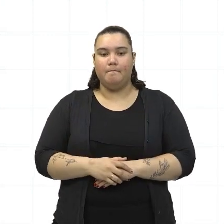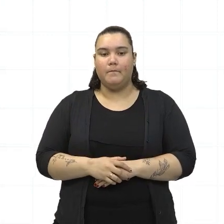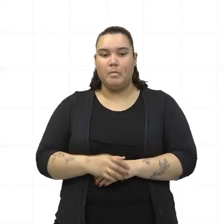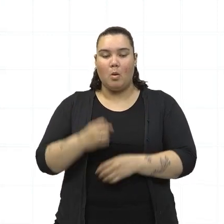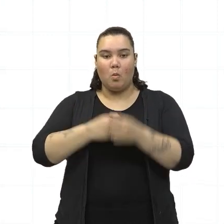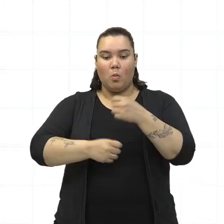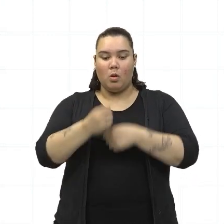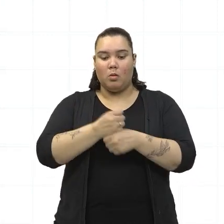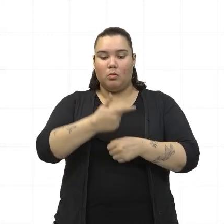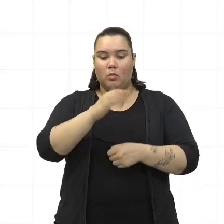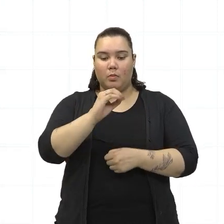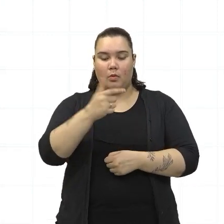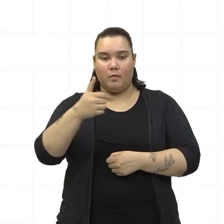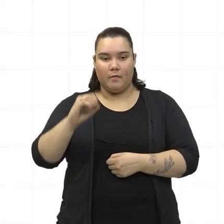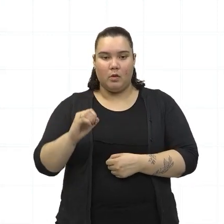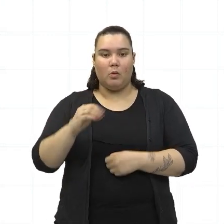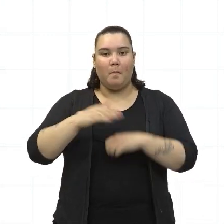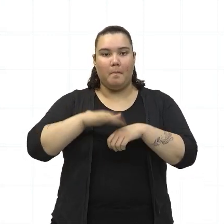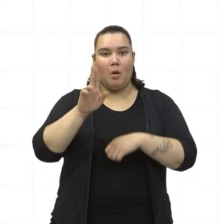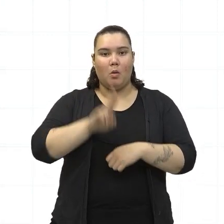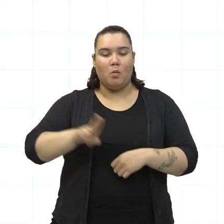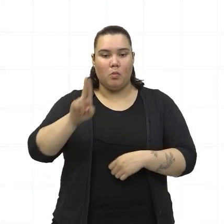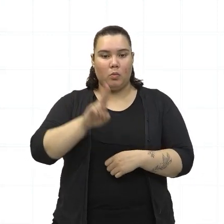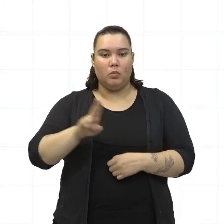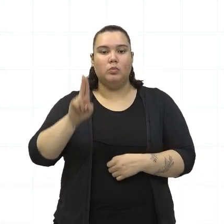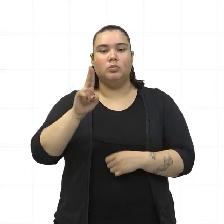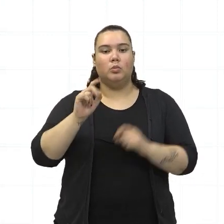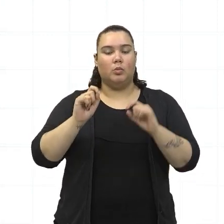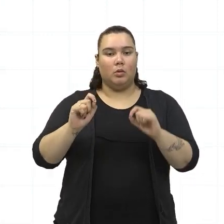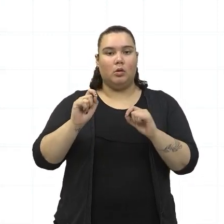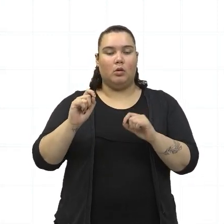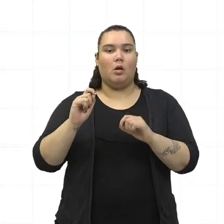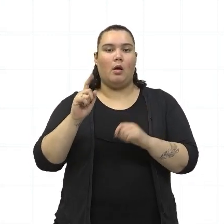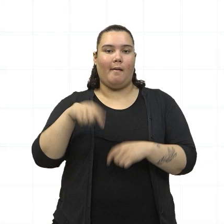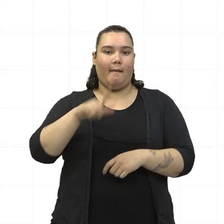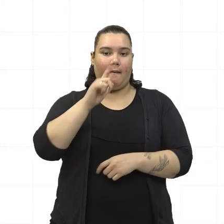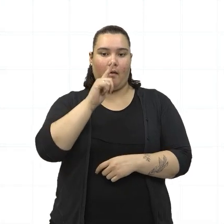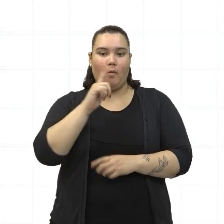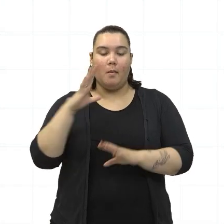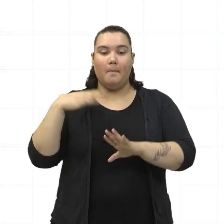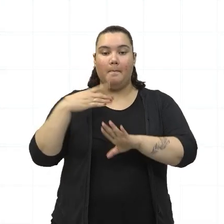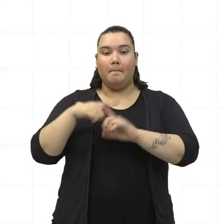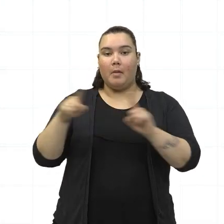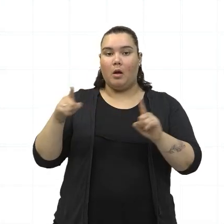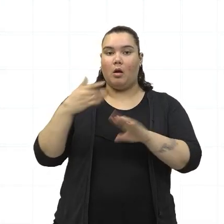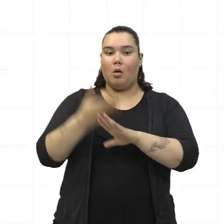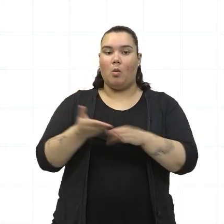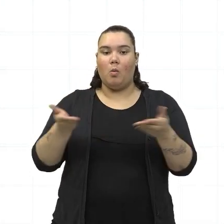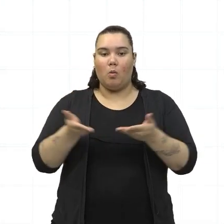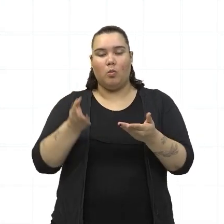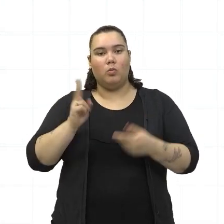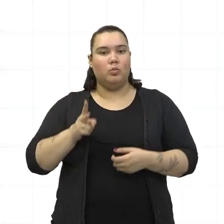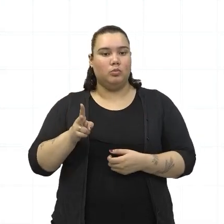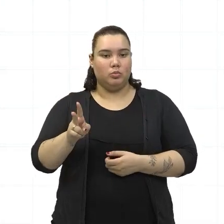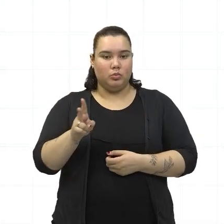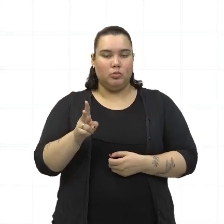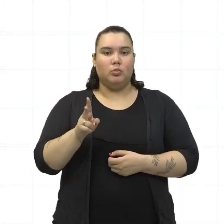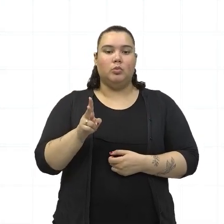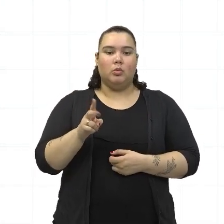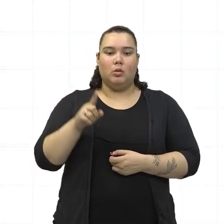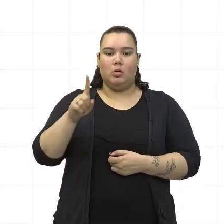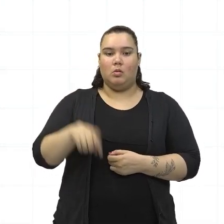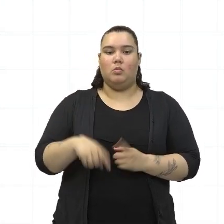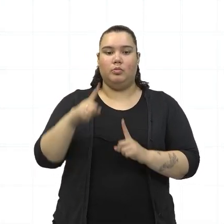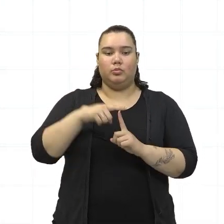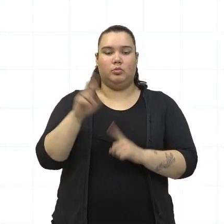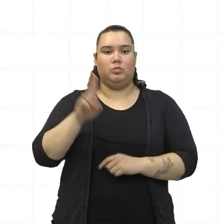a fonte mais utilizada era a fonte hidráulica, mas atualmente também ainda é, né, a primeira ali, a fonte